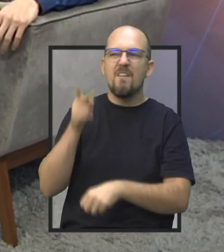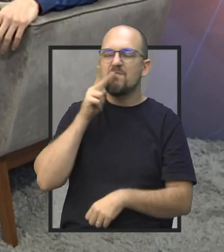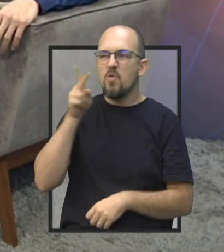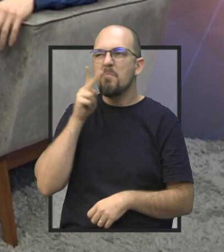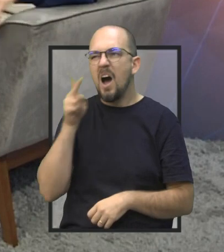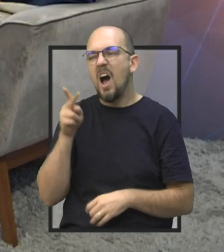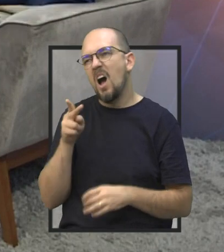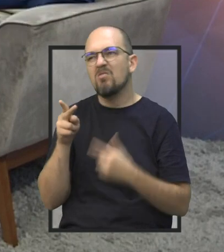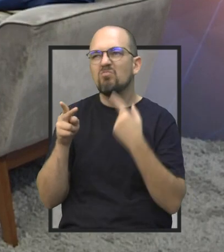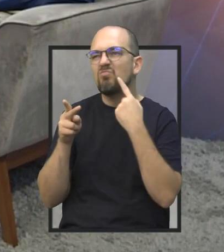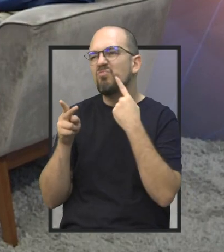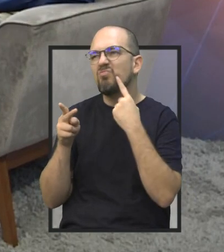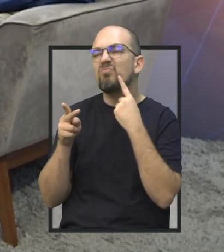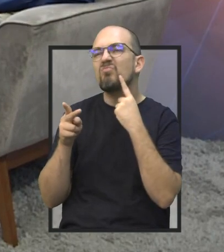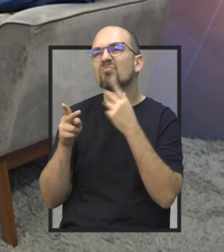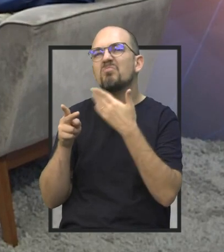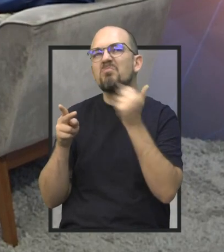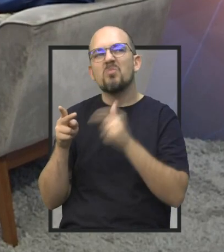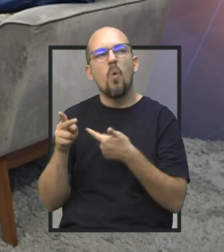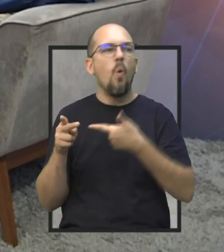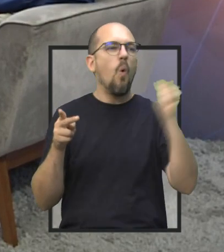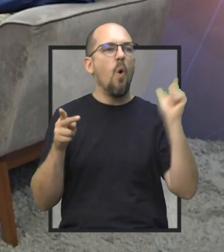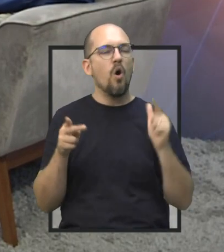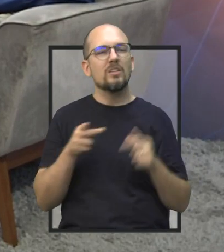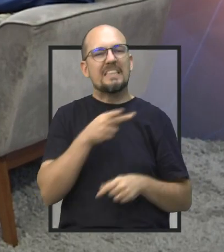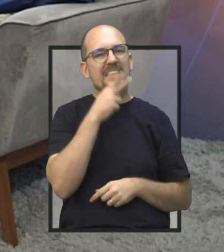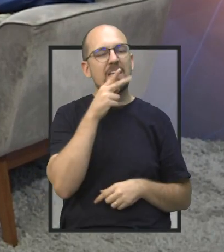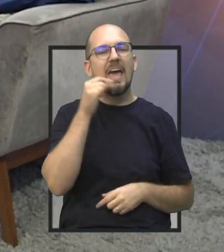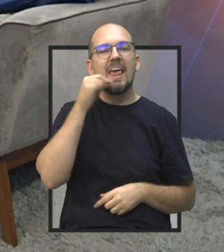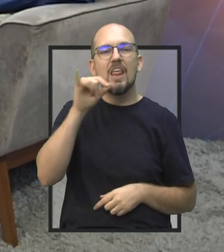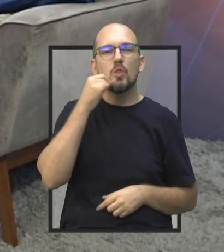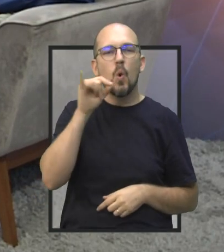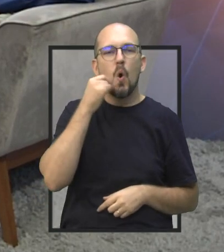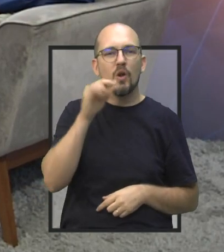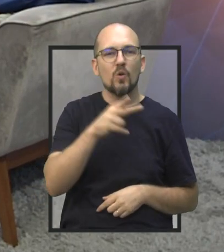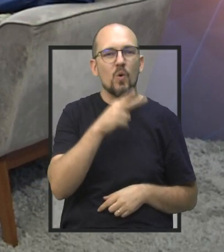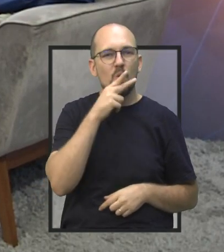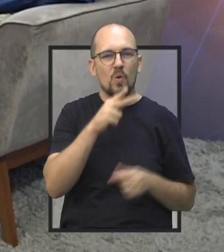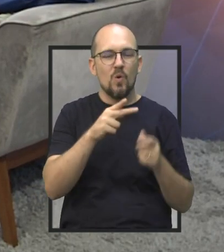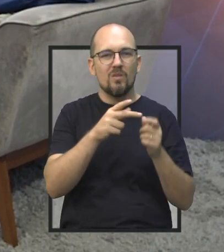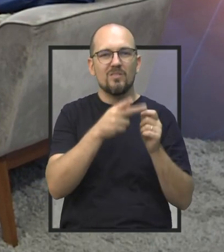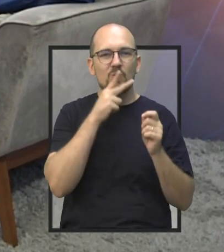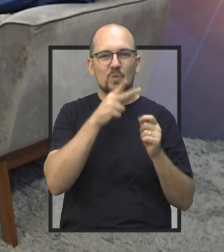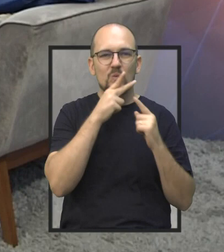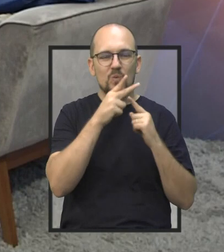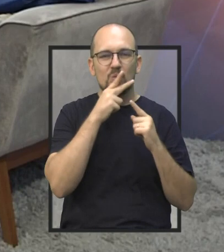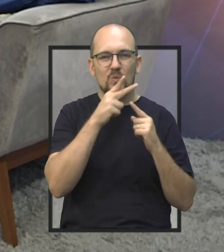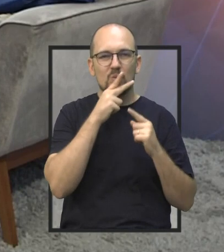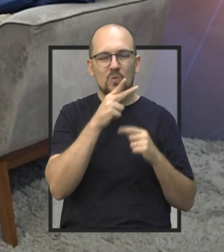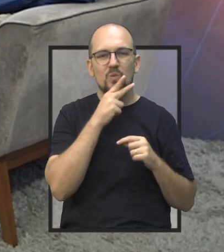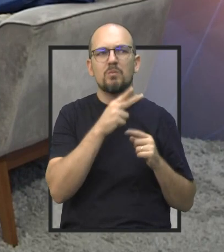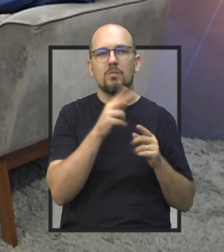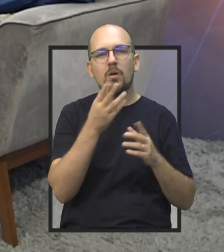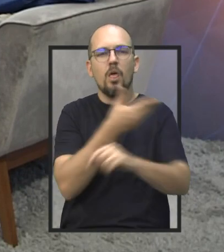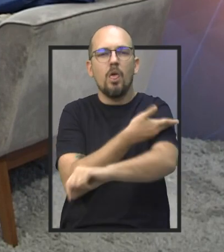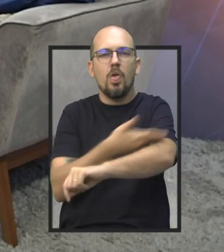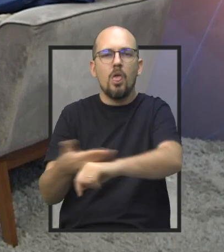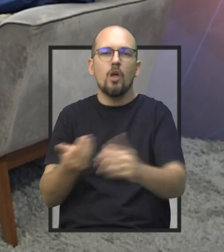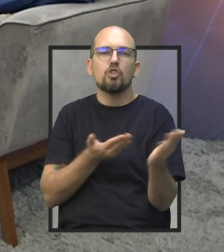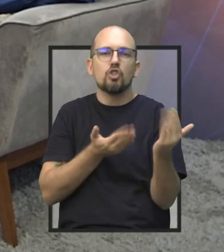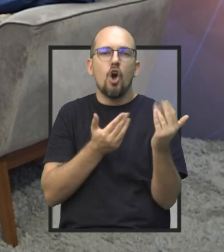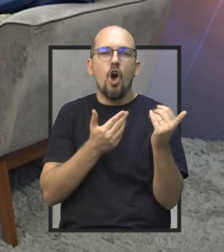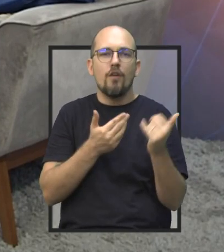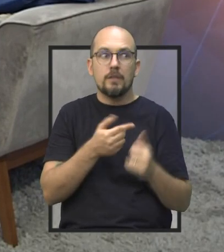a utilizar o cigarro eletrônico, aí que também cresceu muito esse hábito entre os jovens. É